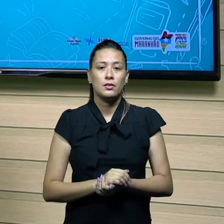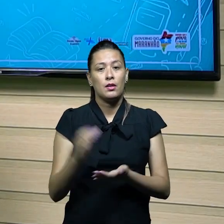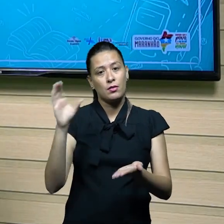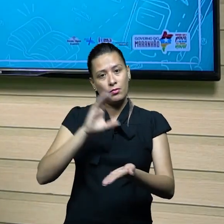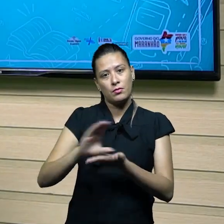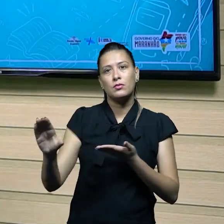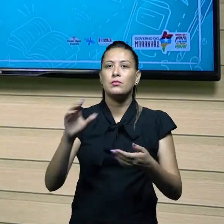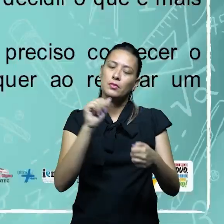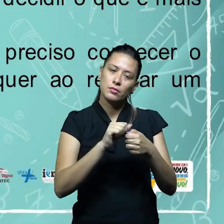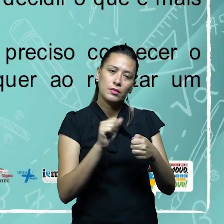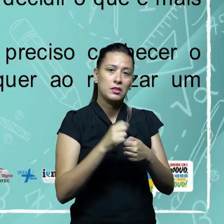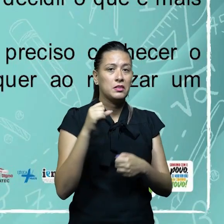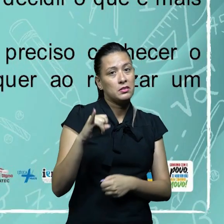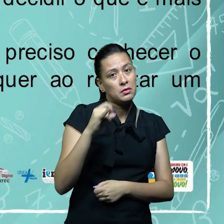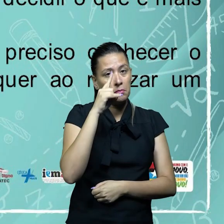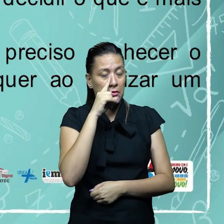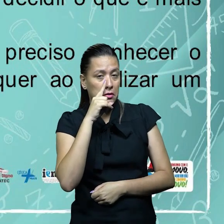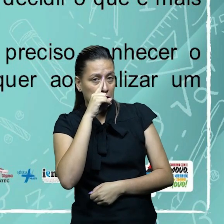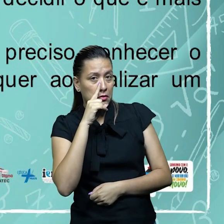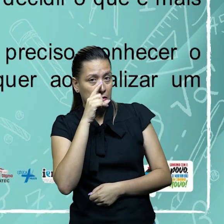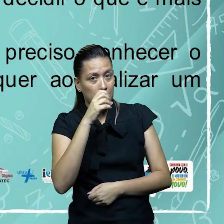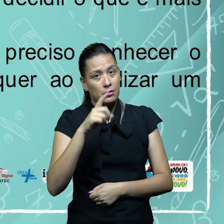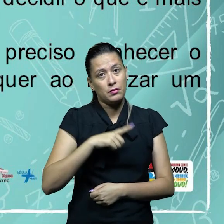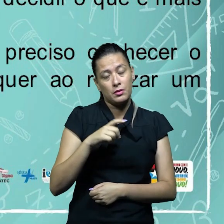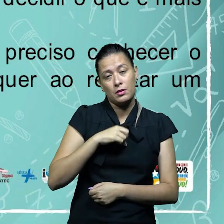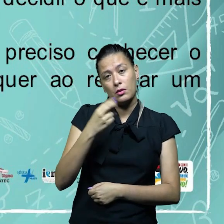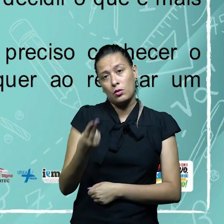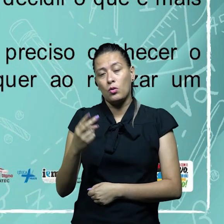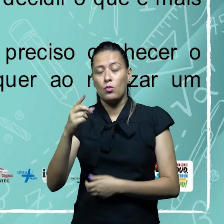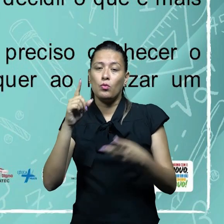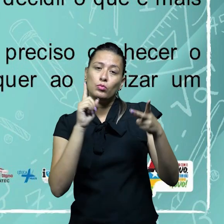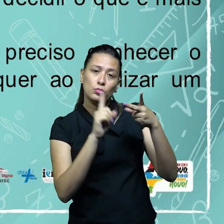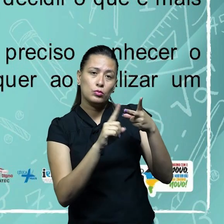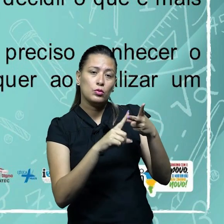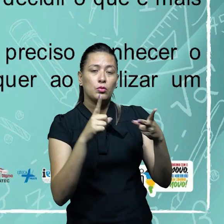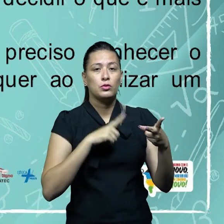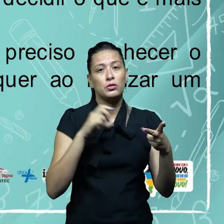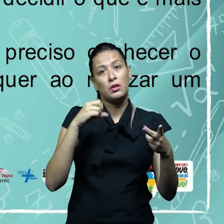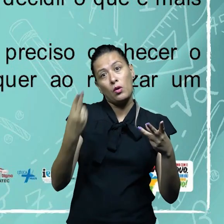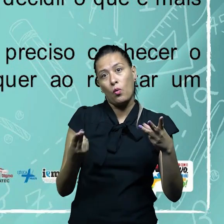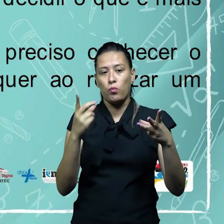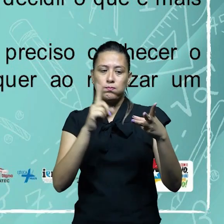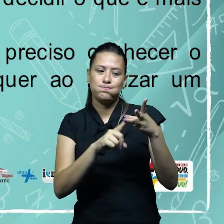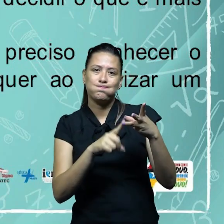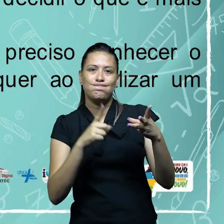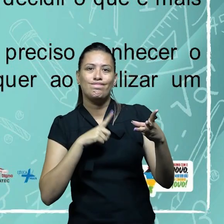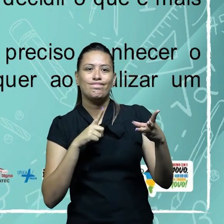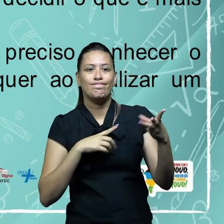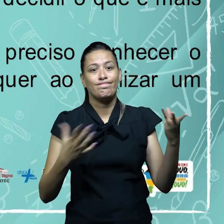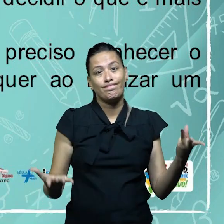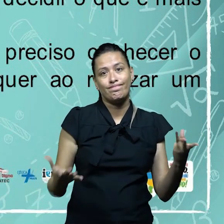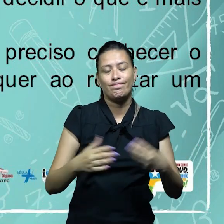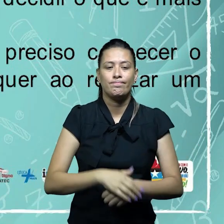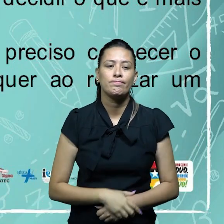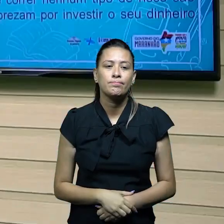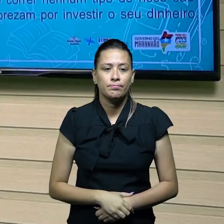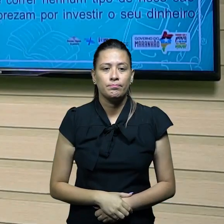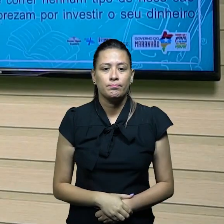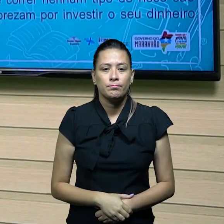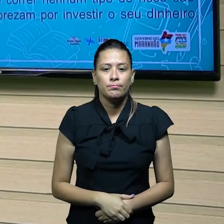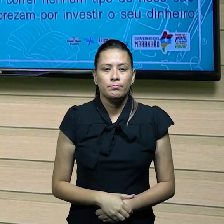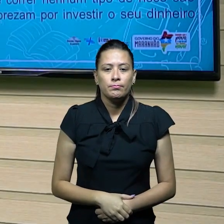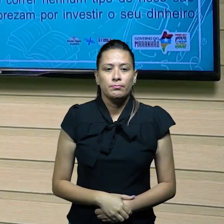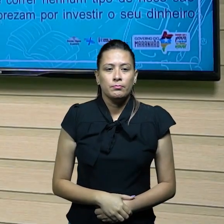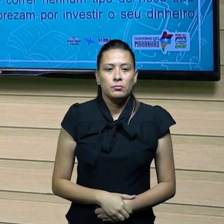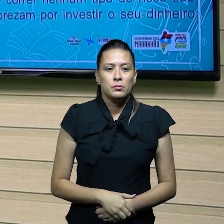rentabilidade, ok? Então vamos lá. Qual é a relação dos três? A relação do risco, liquidez e rentabilidade,